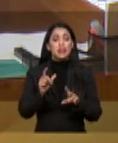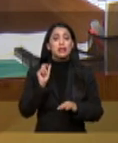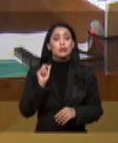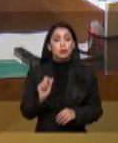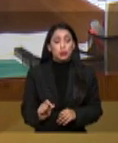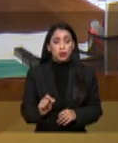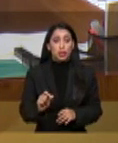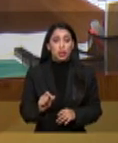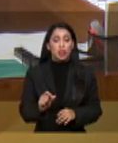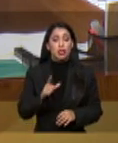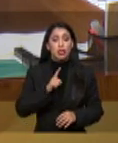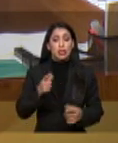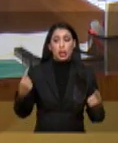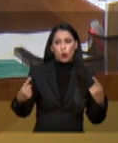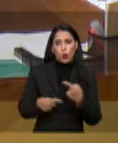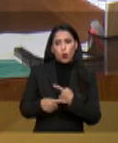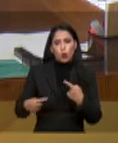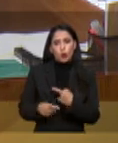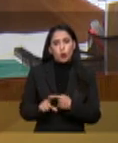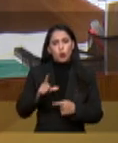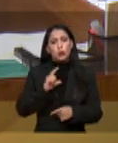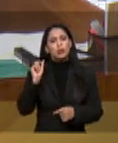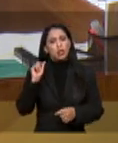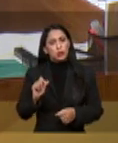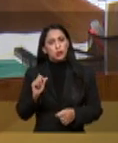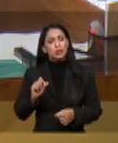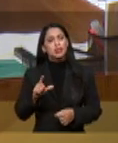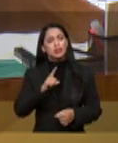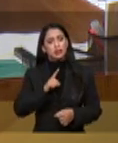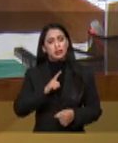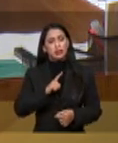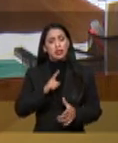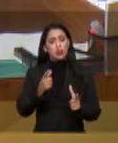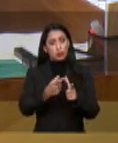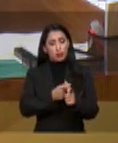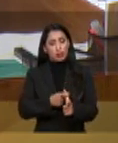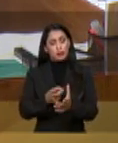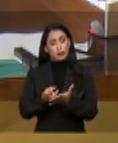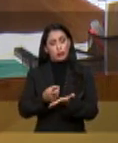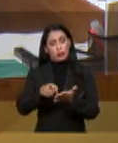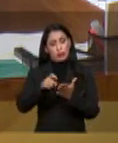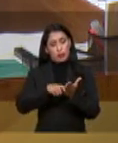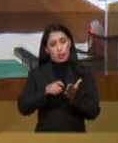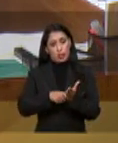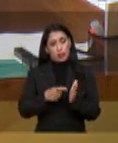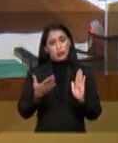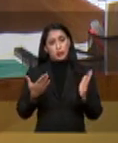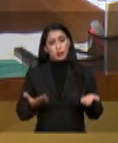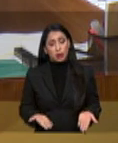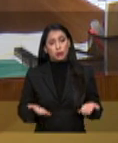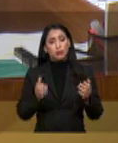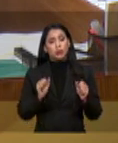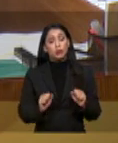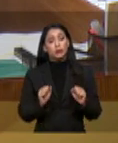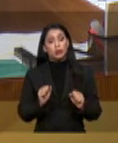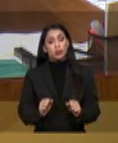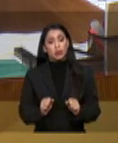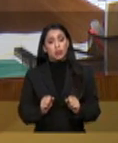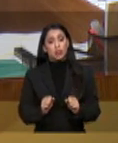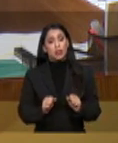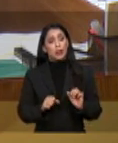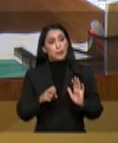à principal controvérsia a existência propriamente dita do débito tributário. Em hipóteses como essas, a configuração do ilícito